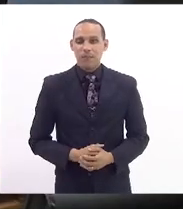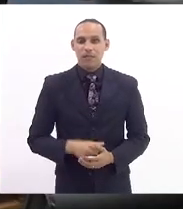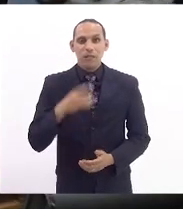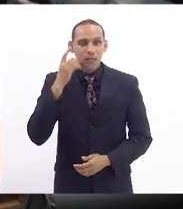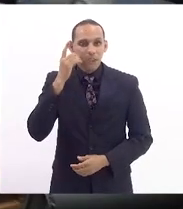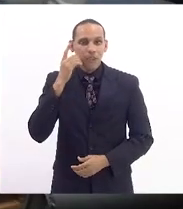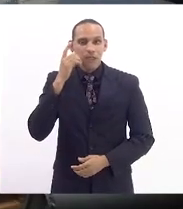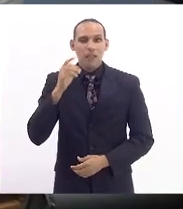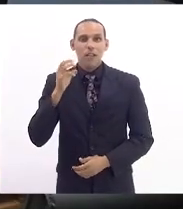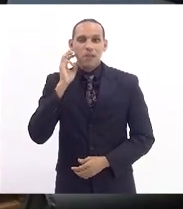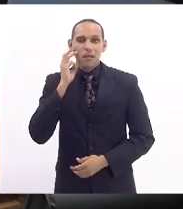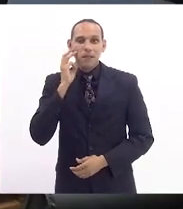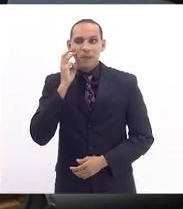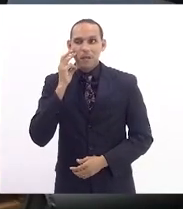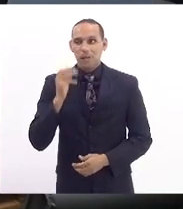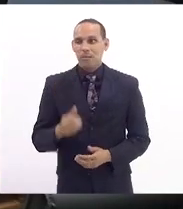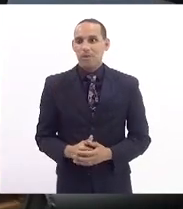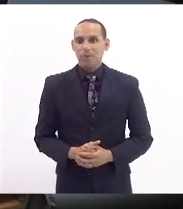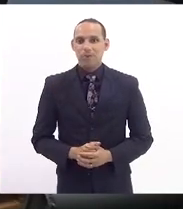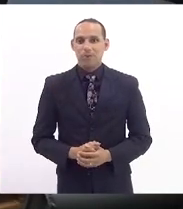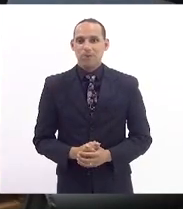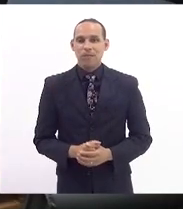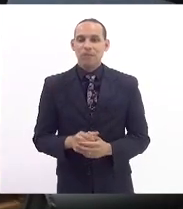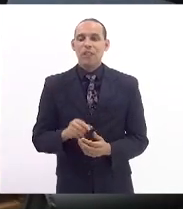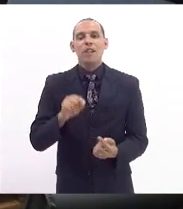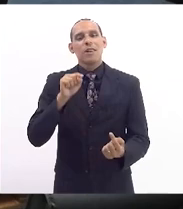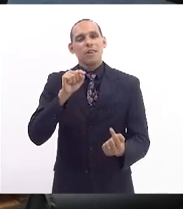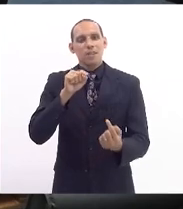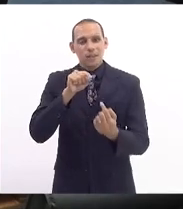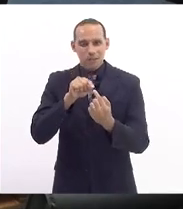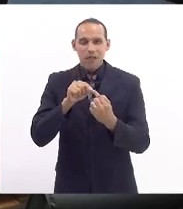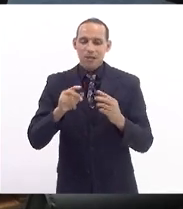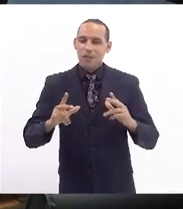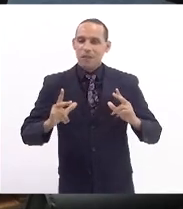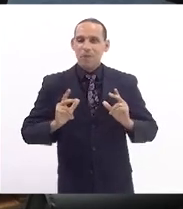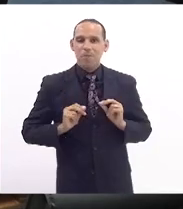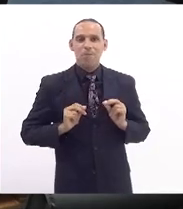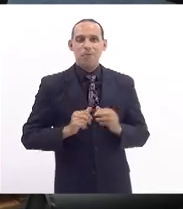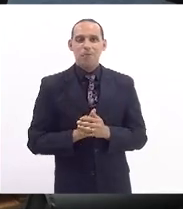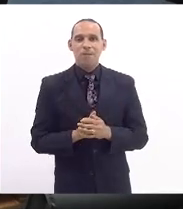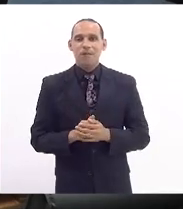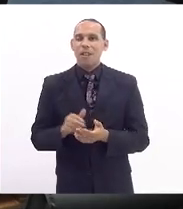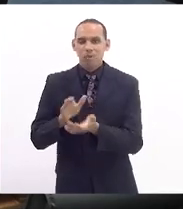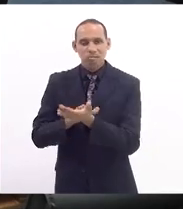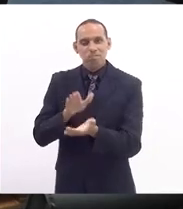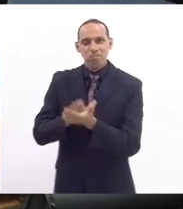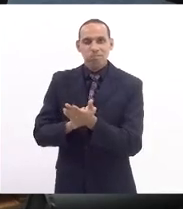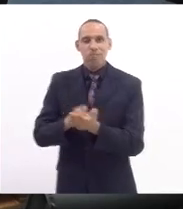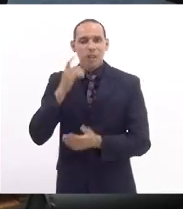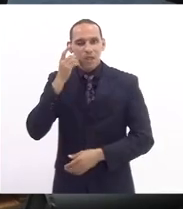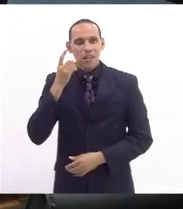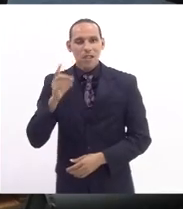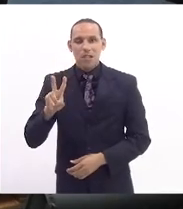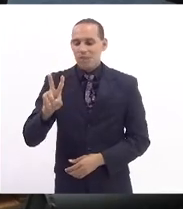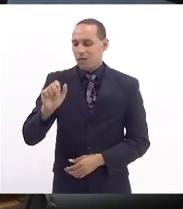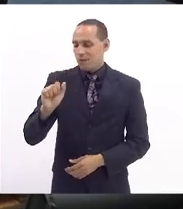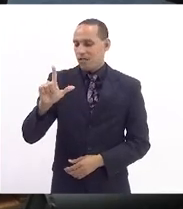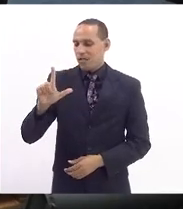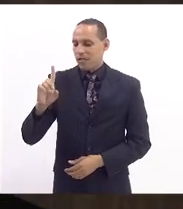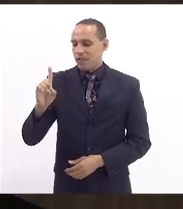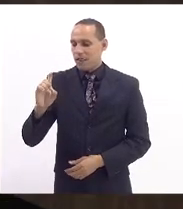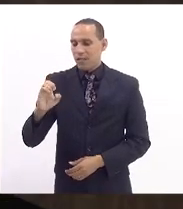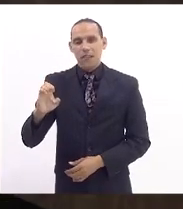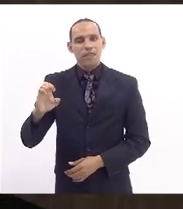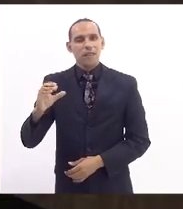Deputado waldeck Carneiro no mérito parecer favorável saudando a iniciativa Deputado Valdeci da saúde em